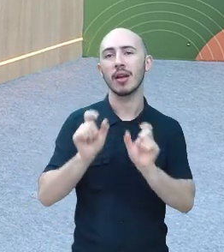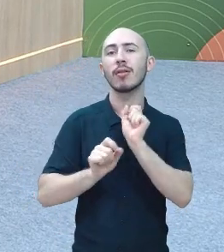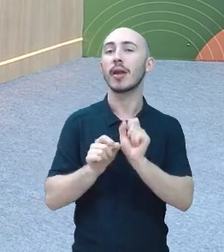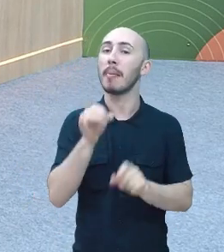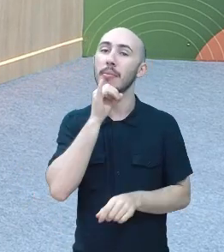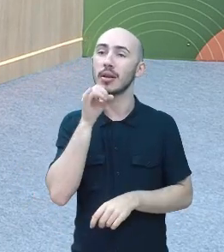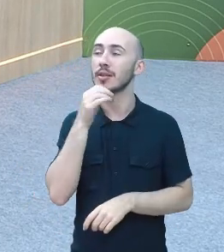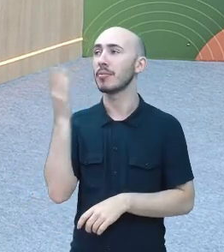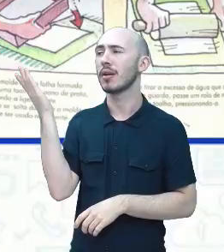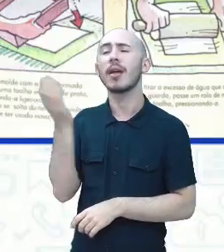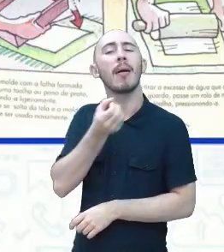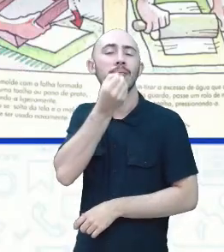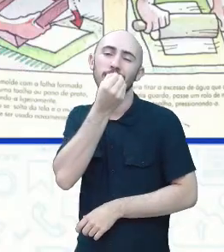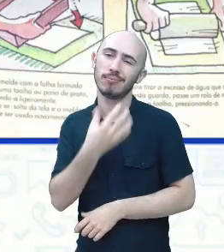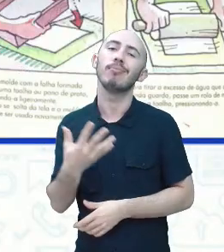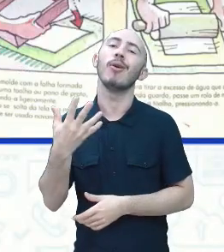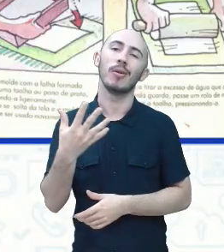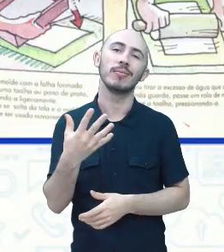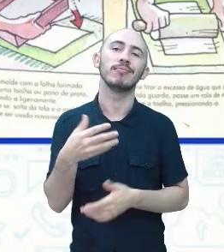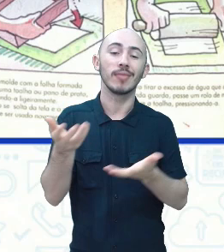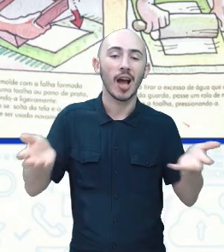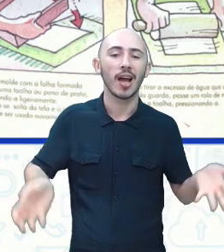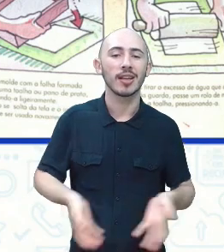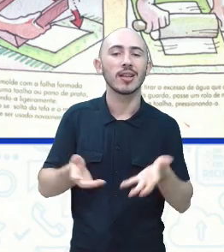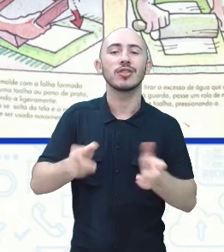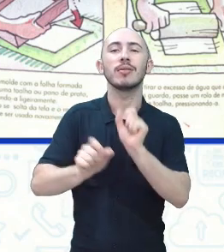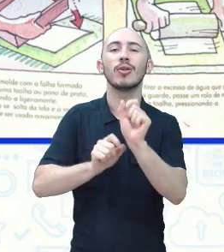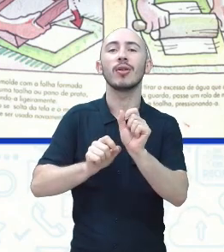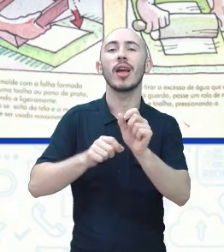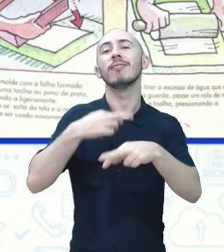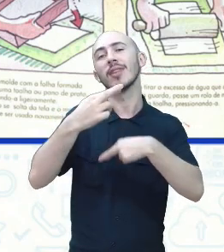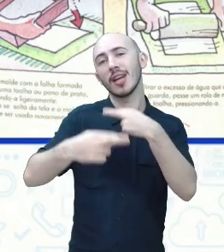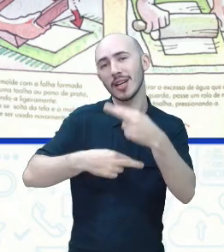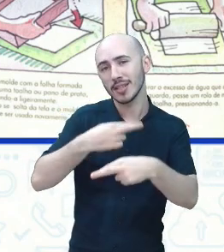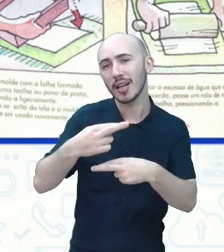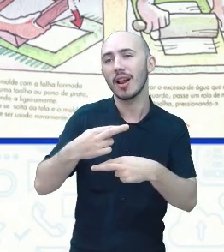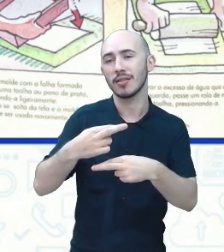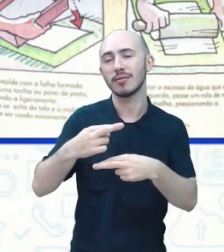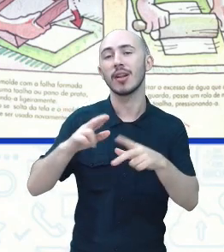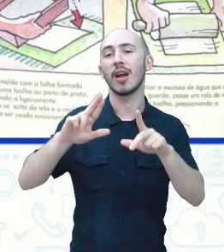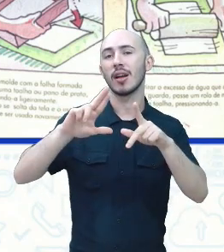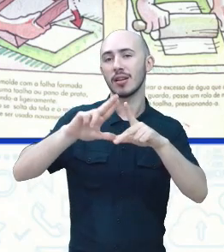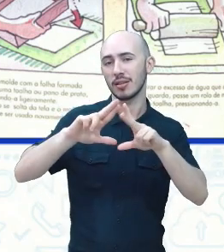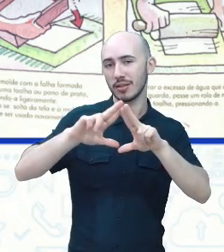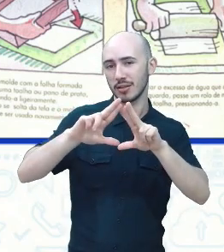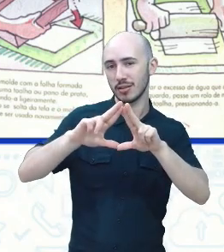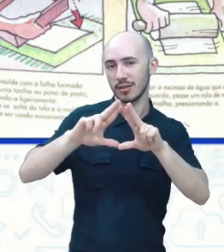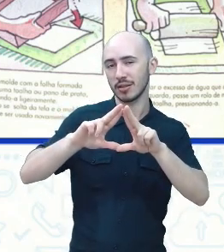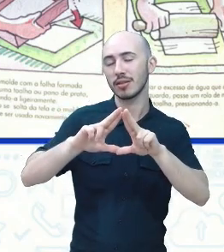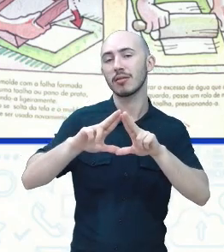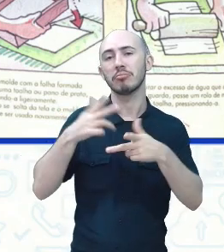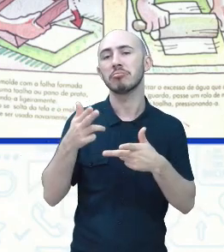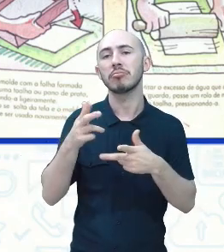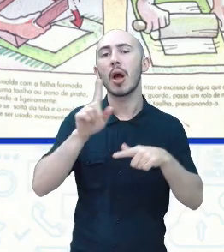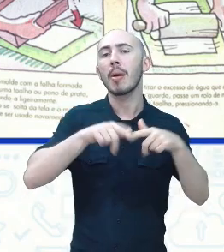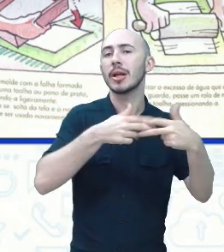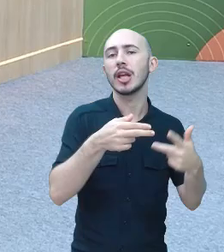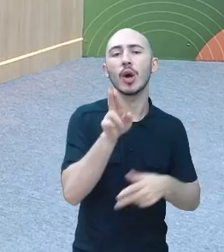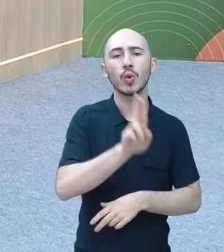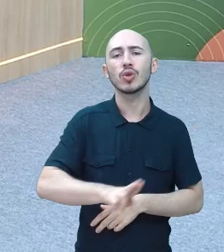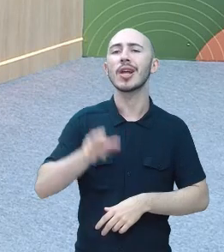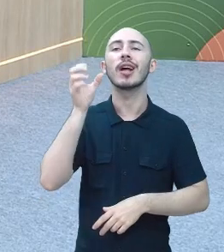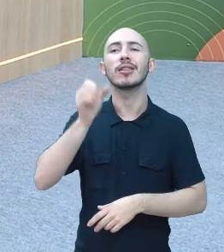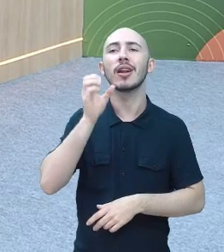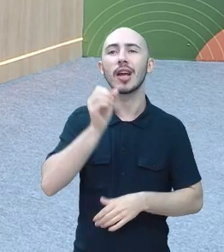é um manual do bem, é um manual que incentiva a reciclagem de um produto que é muito utilizado e que às vezes vai para o lixo e a gente